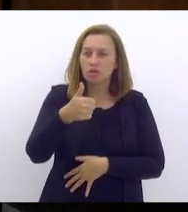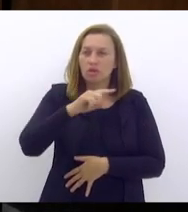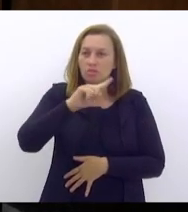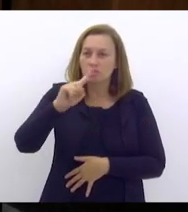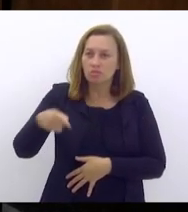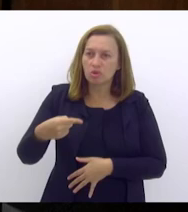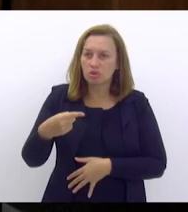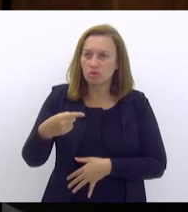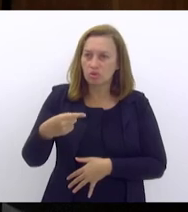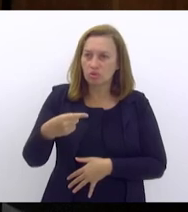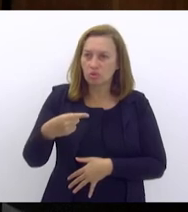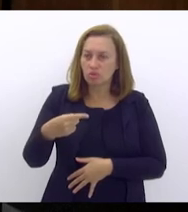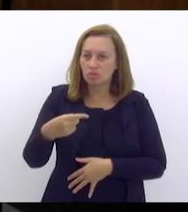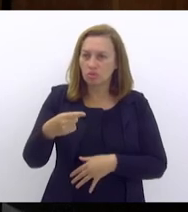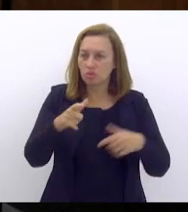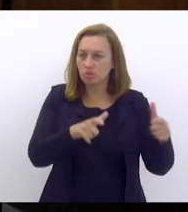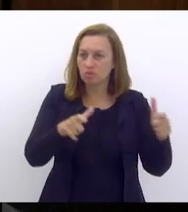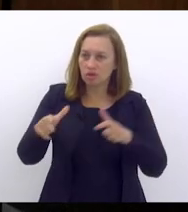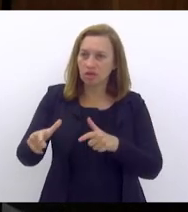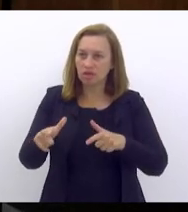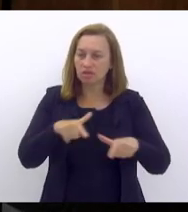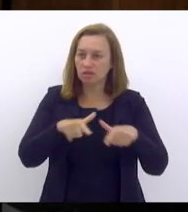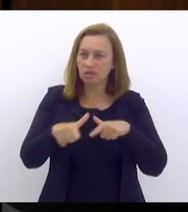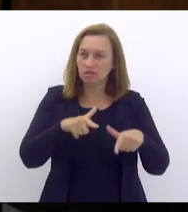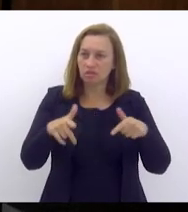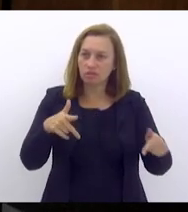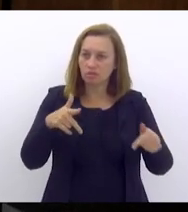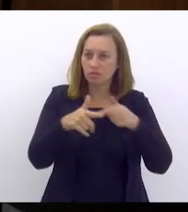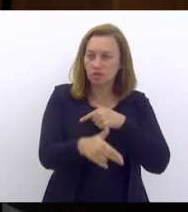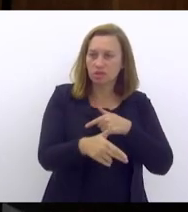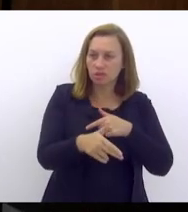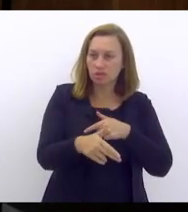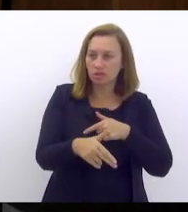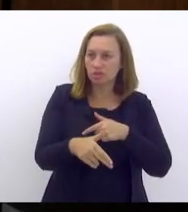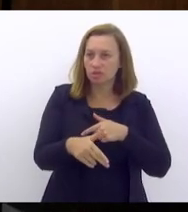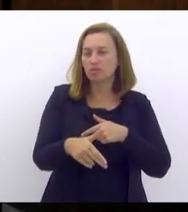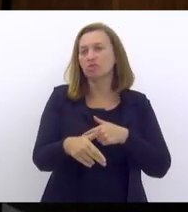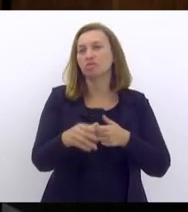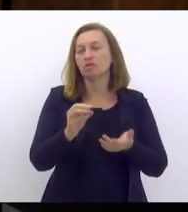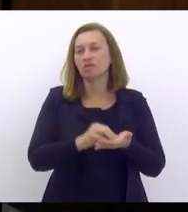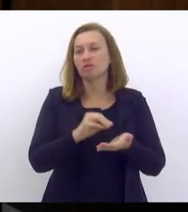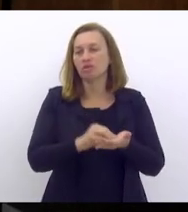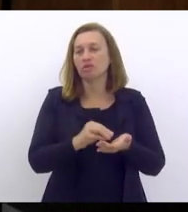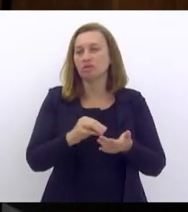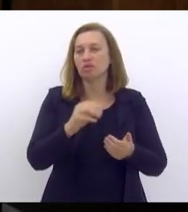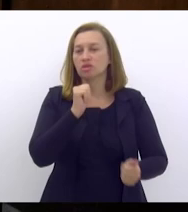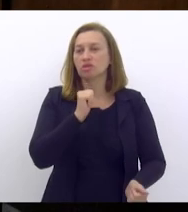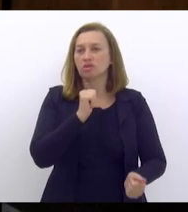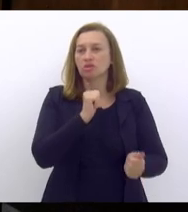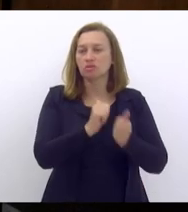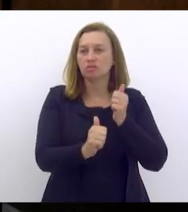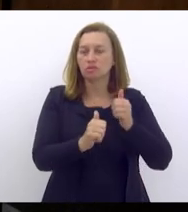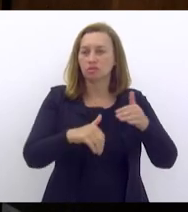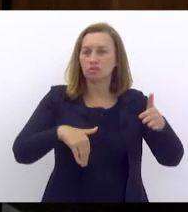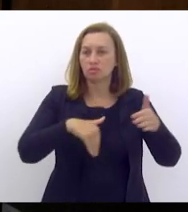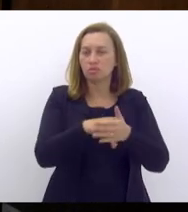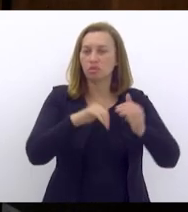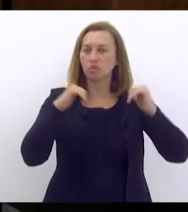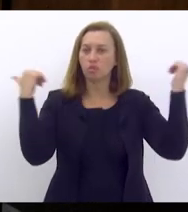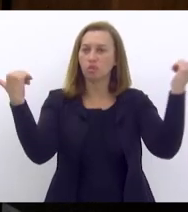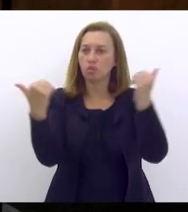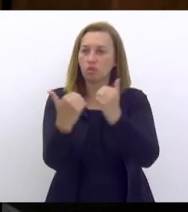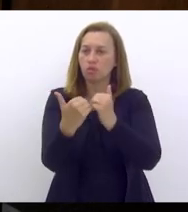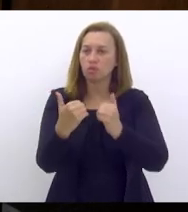trabalho são impactados com a ausência do jogo em São Januário. Então, que bom que conseguimos chegar a